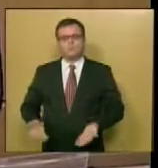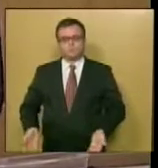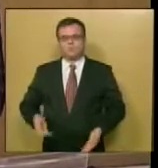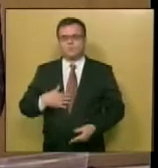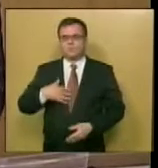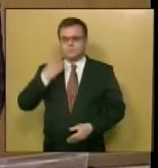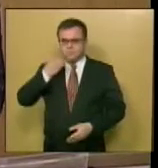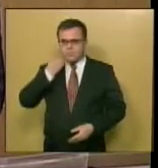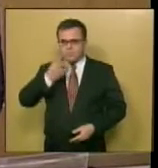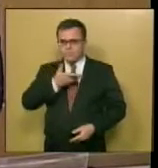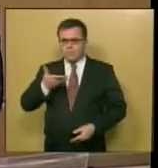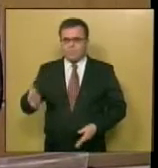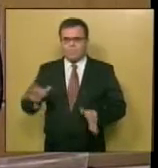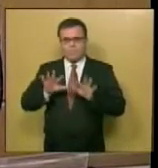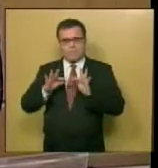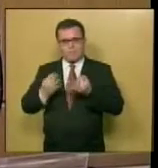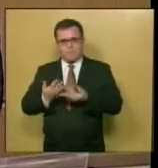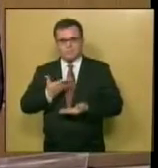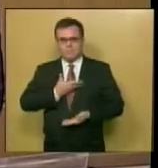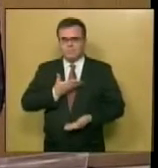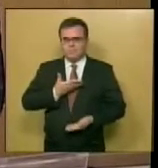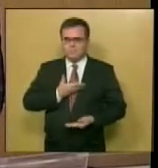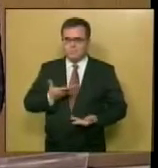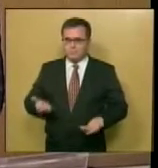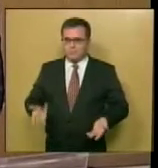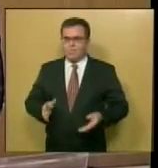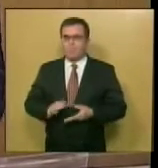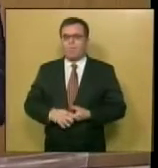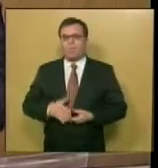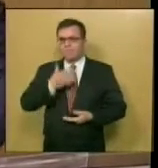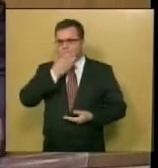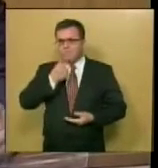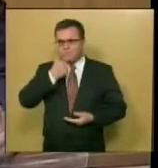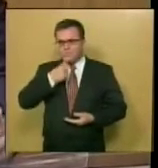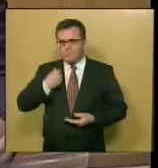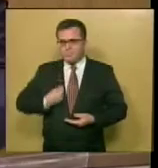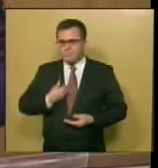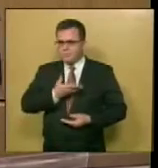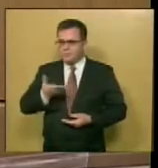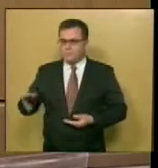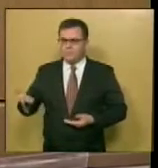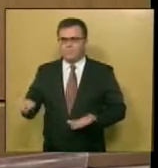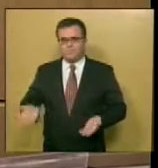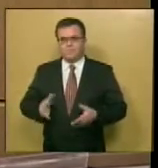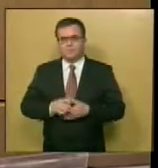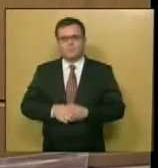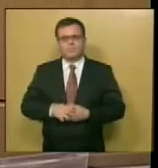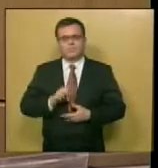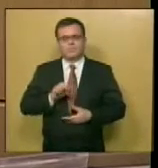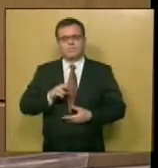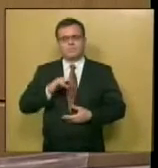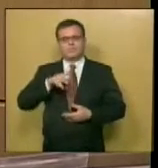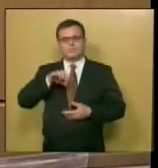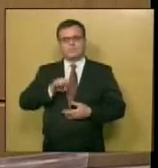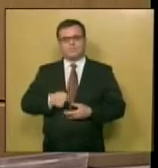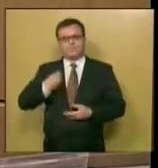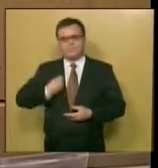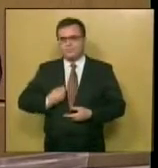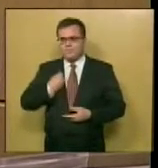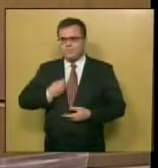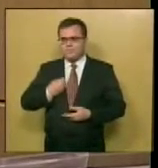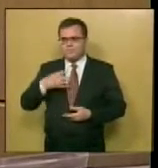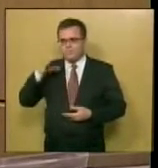deputados, familiares e amigos, senhoras e senhores. Euclides Paz Mendonça teve uma vida